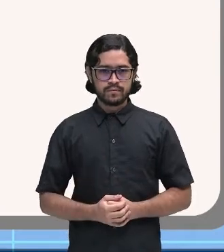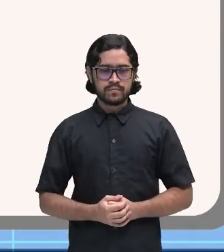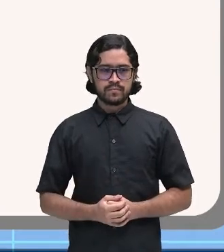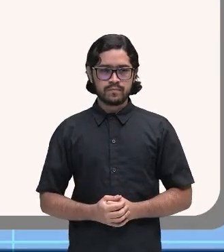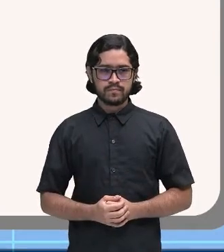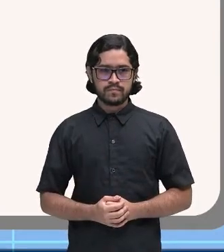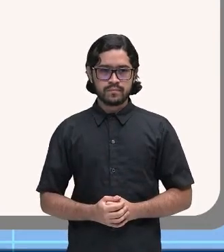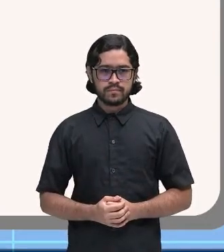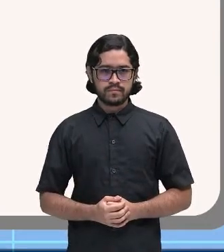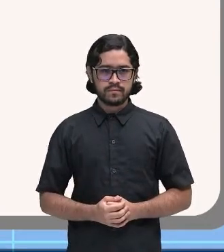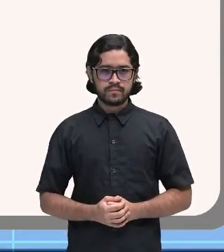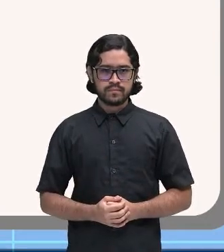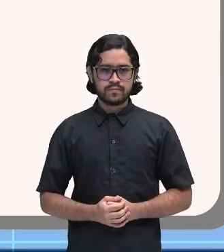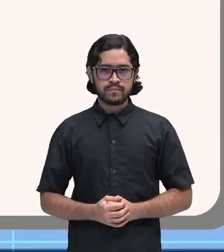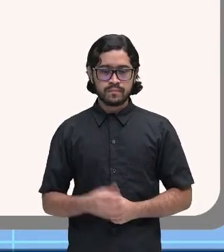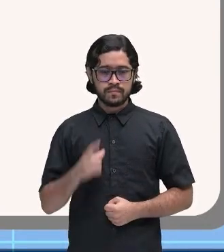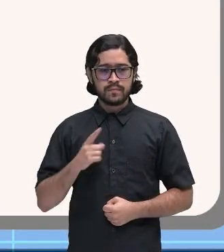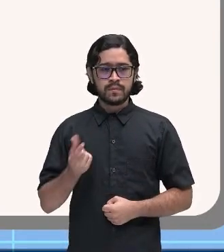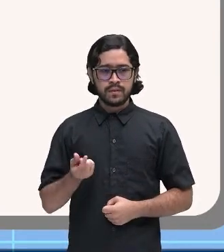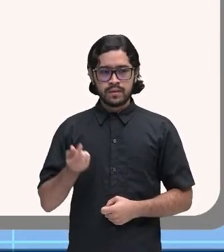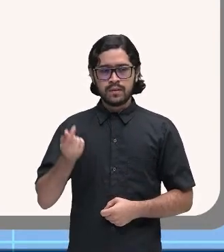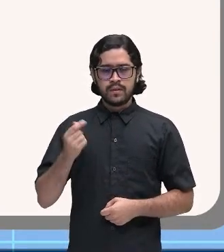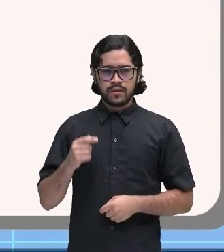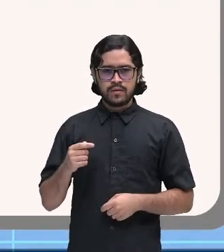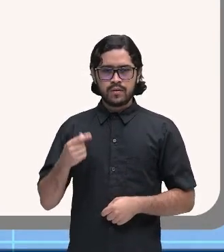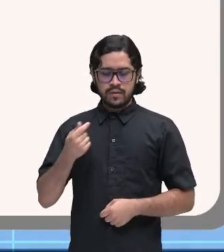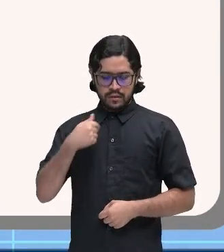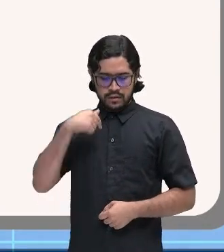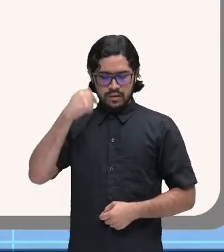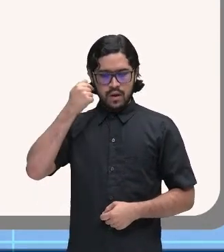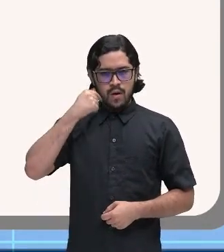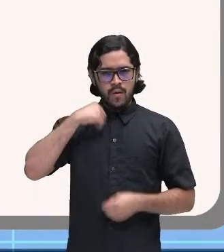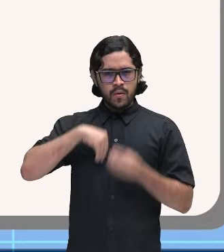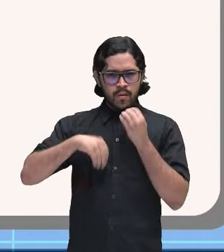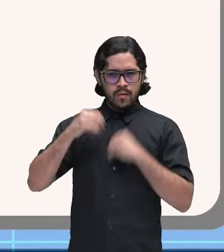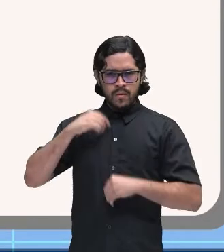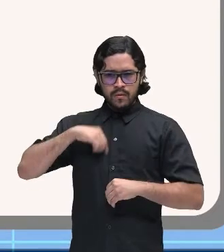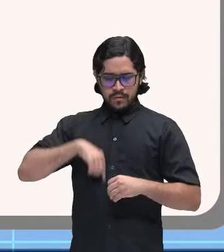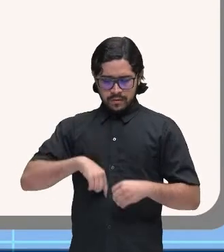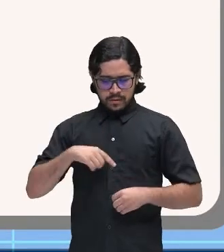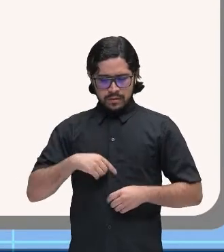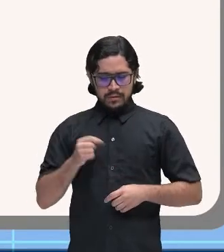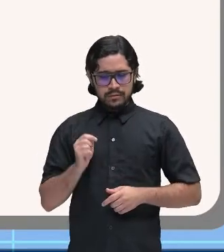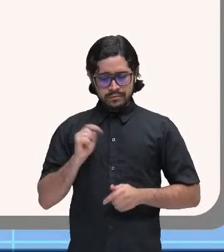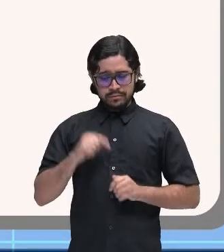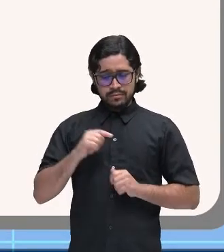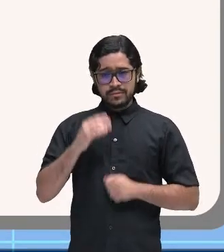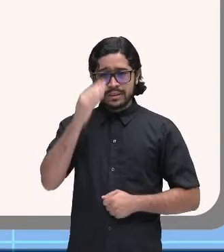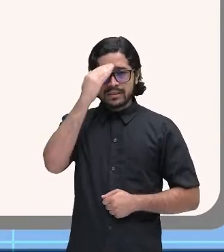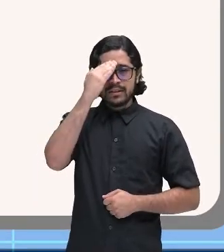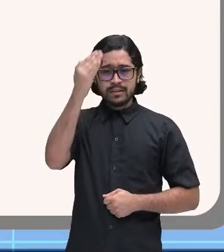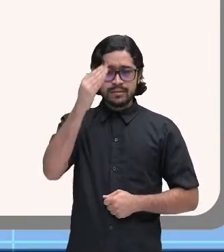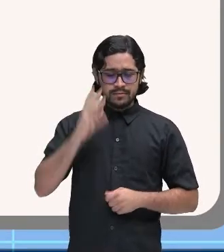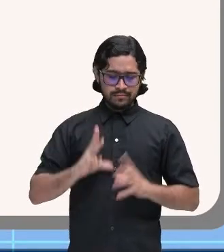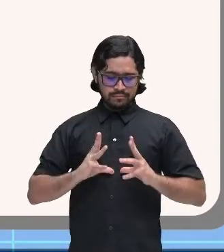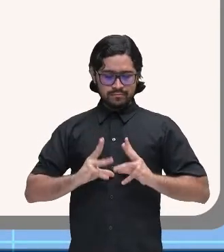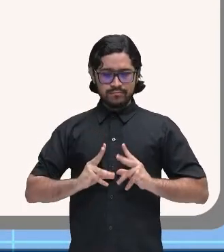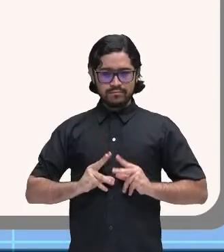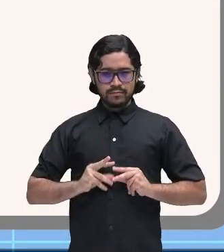maior parte da digestão, principalmente digestão química, acontece no intestino delgado pela ação dessas enzimas e do